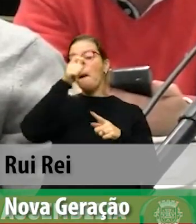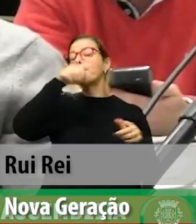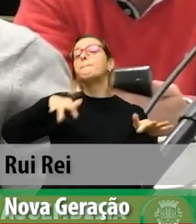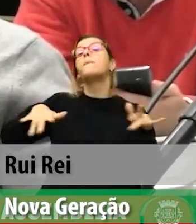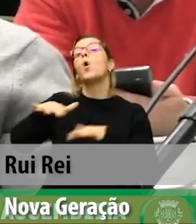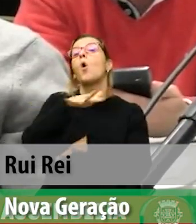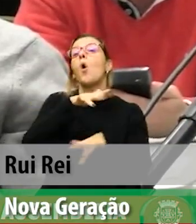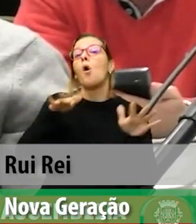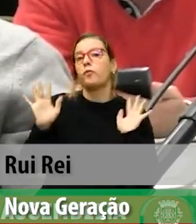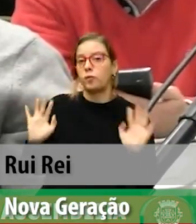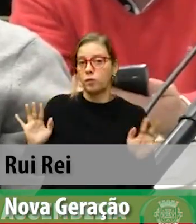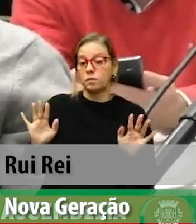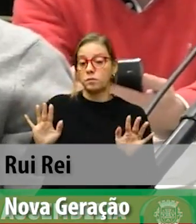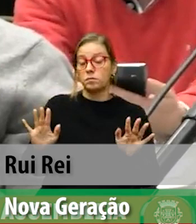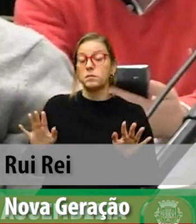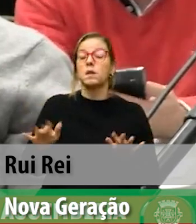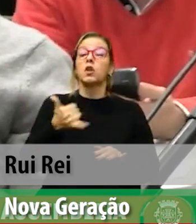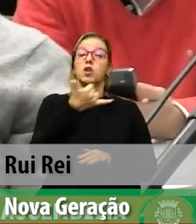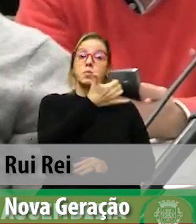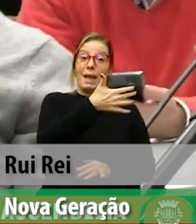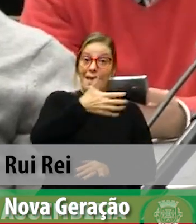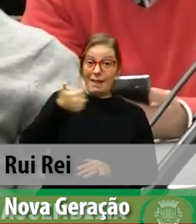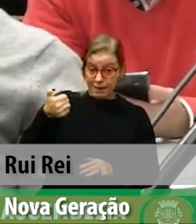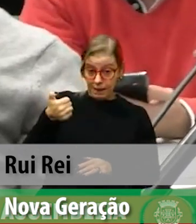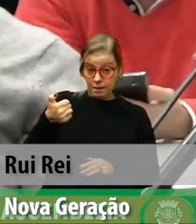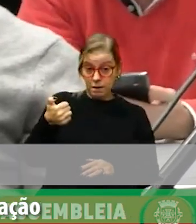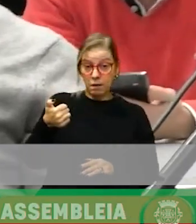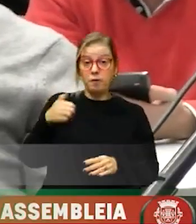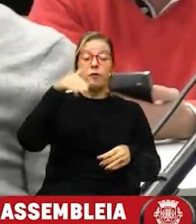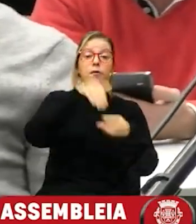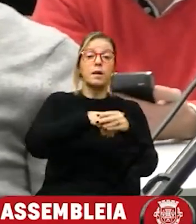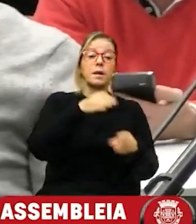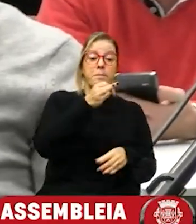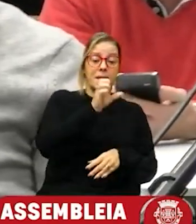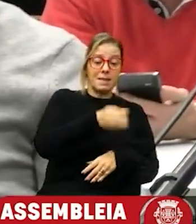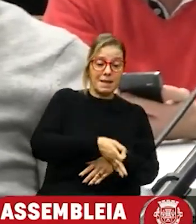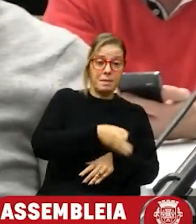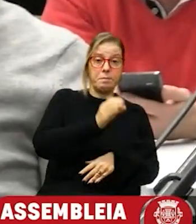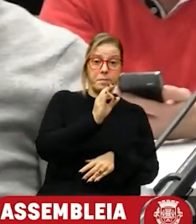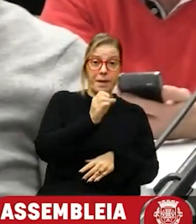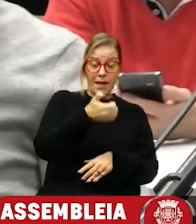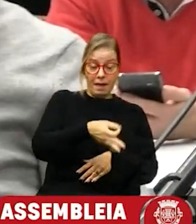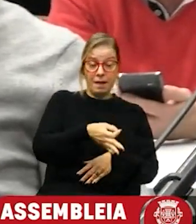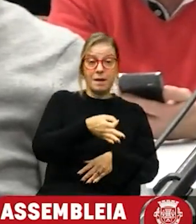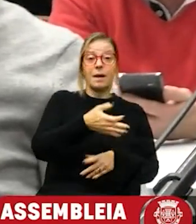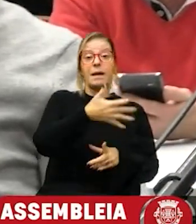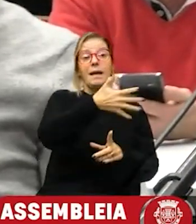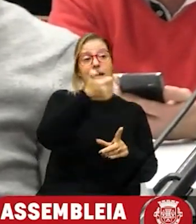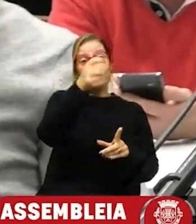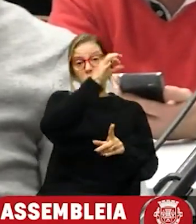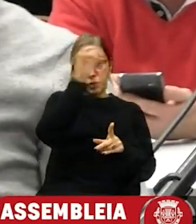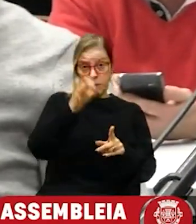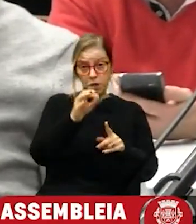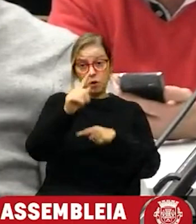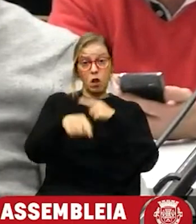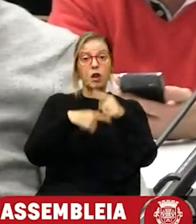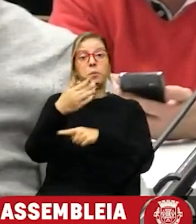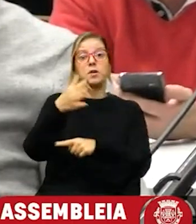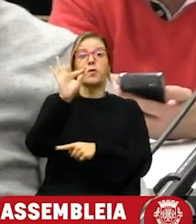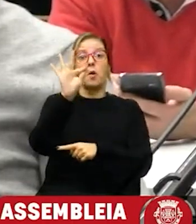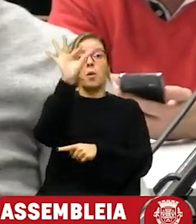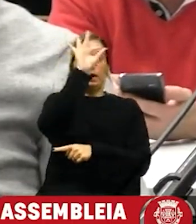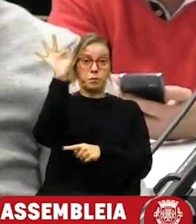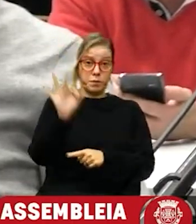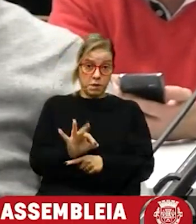2015 deu ao partido comunista português 88% nas eleições seguintes deu-lhe quatro portanto não é um problema do Rui rei é um problema do